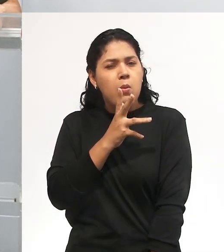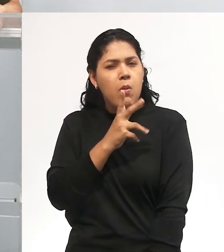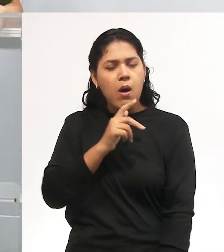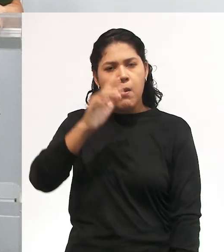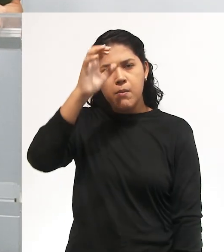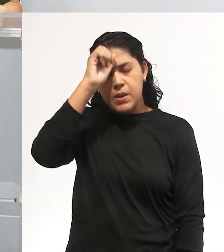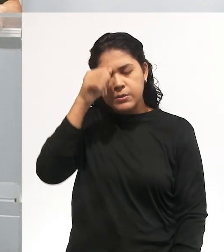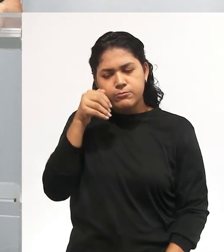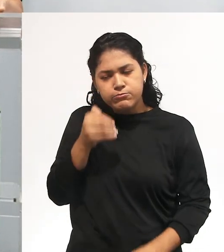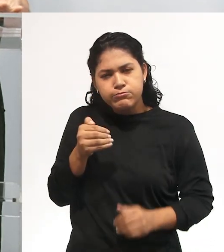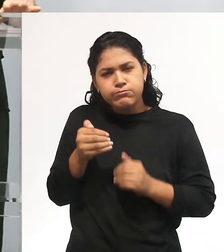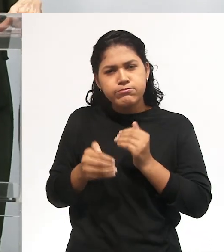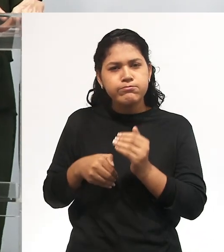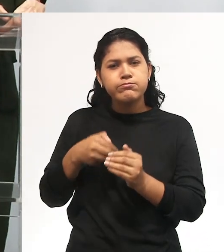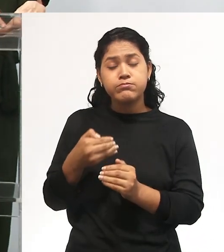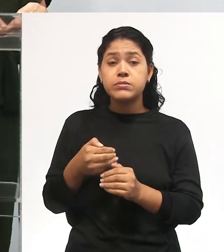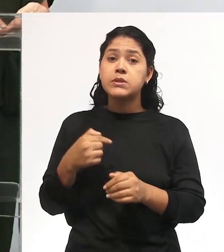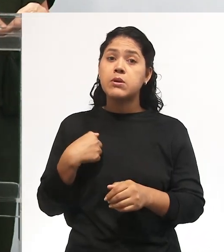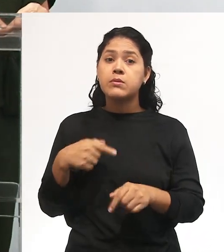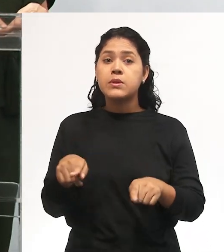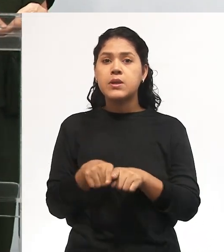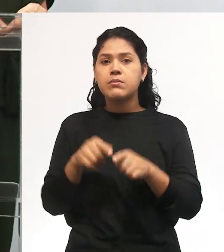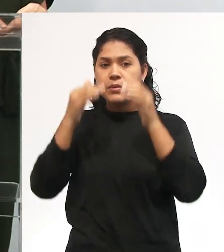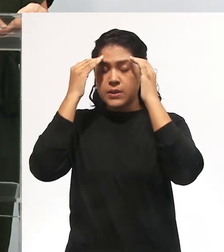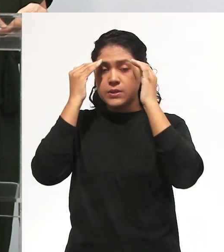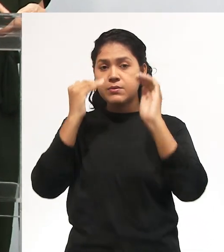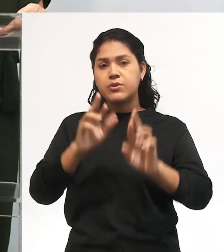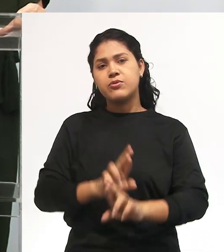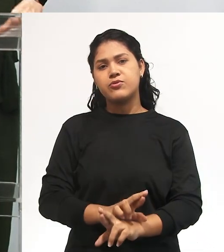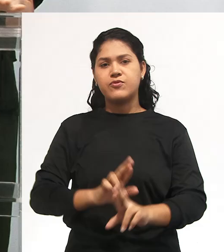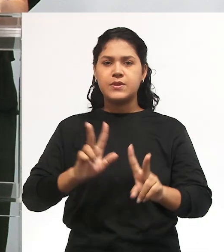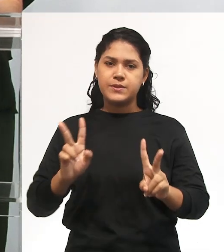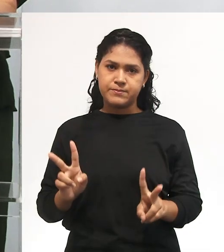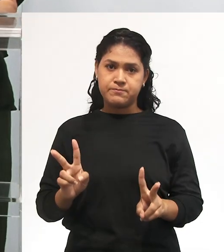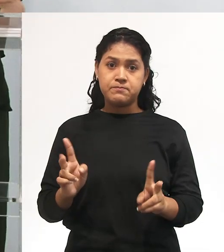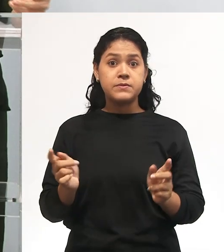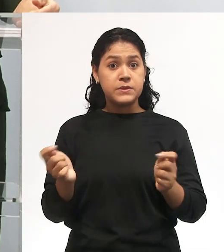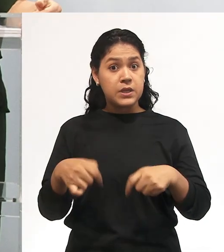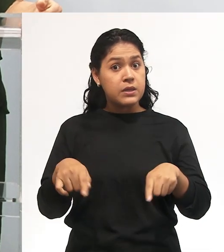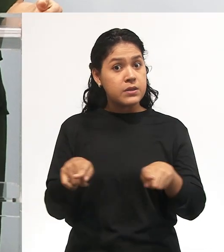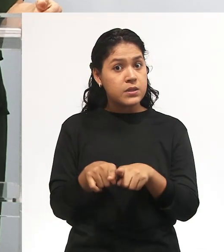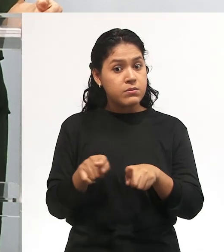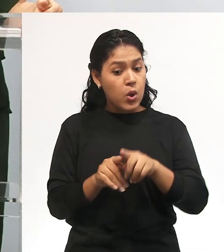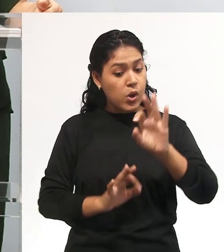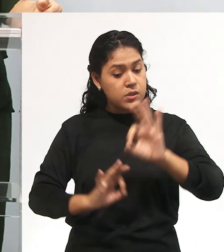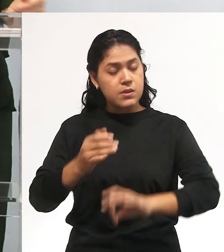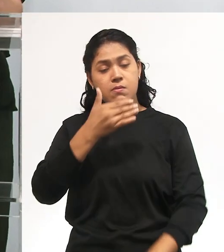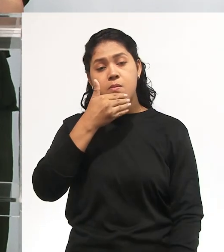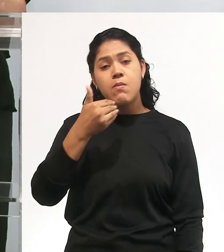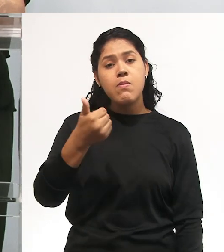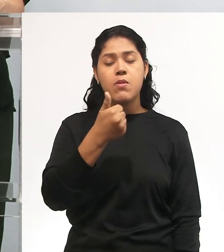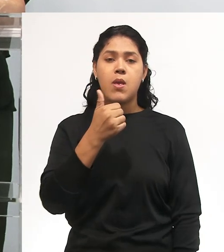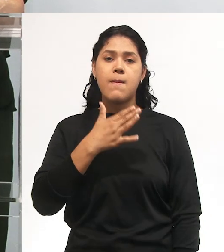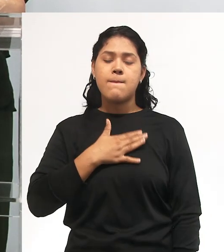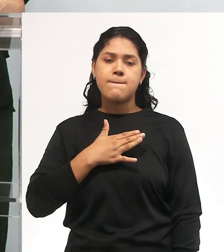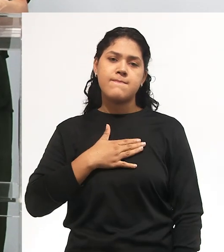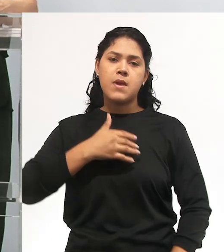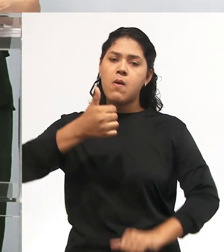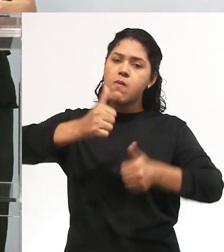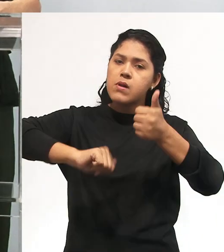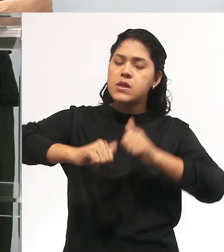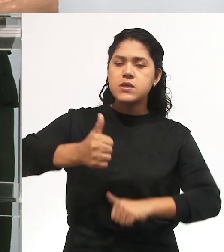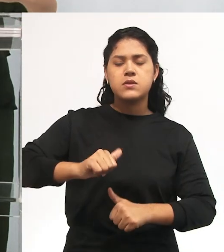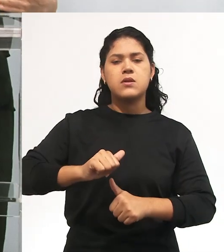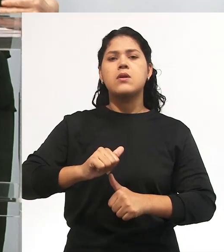mais lento, que eu respeite as diferenças e que eu organize as minhas avaliações de uma maneira